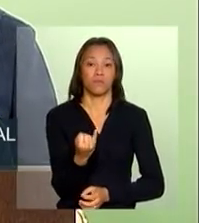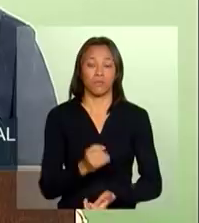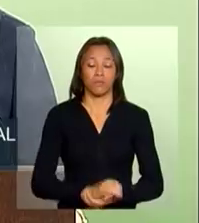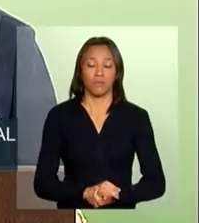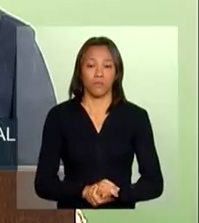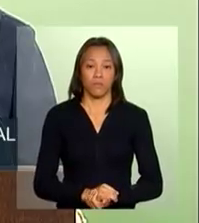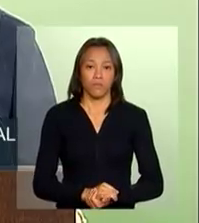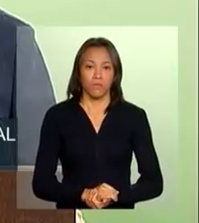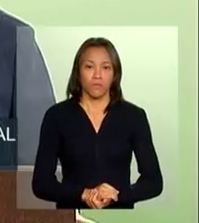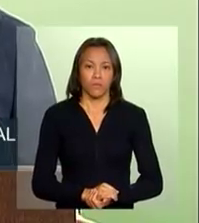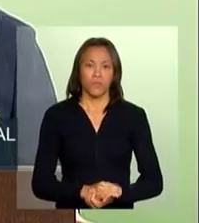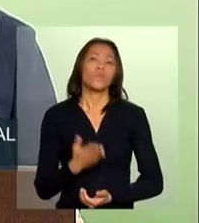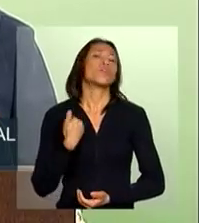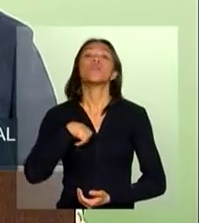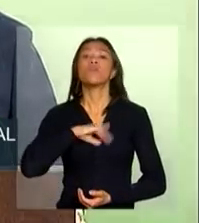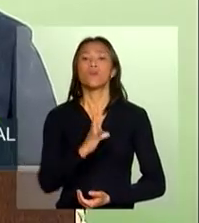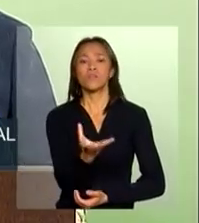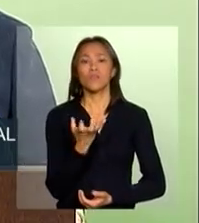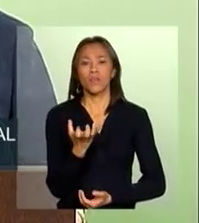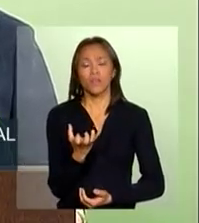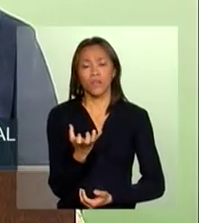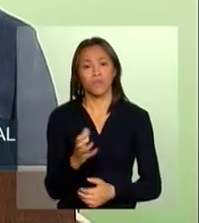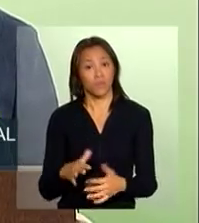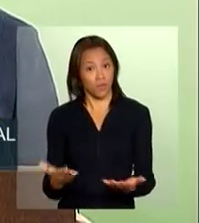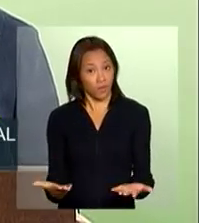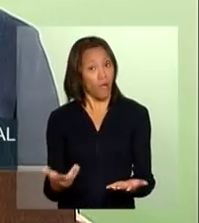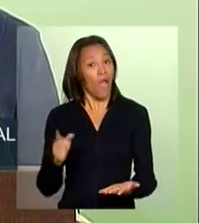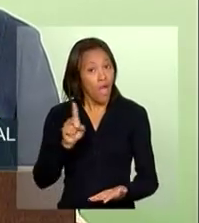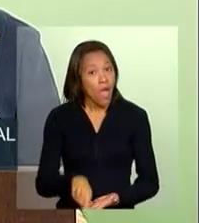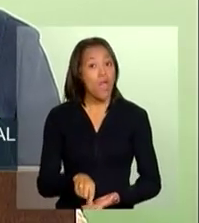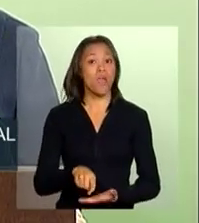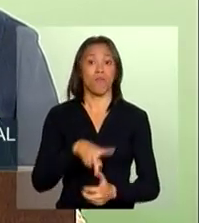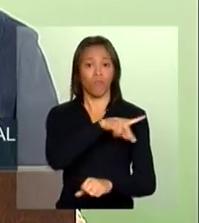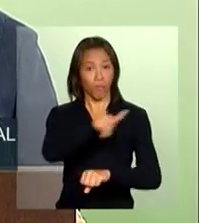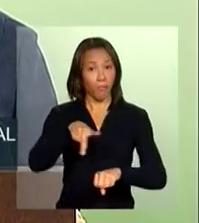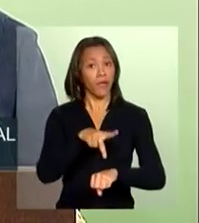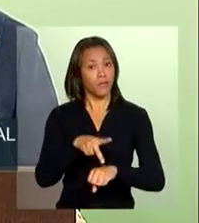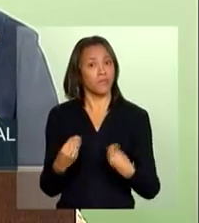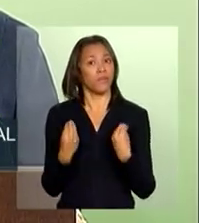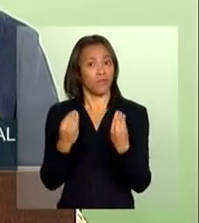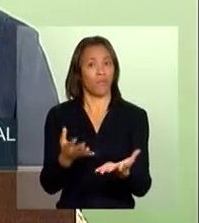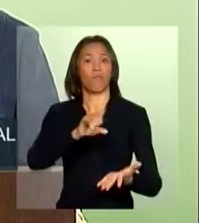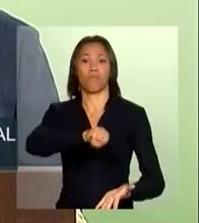E o que nós queremos, então, é um país de oportunidades.